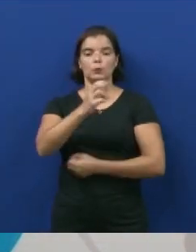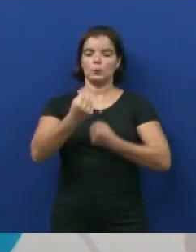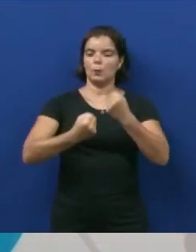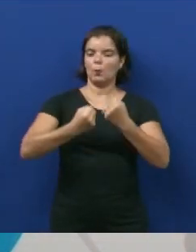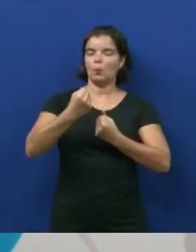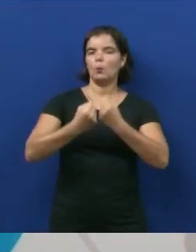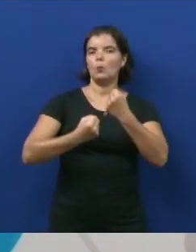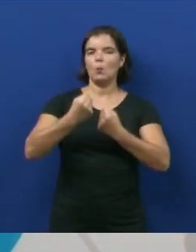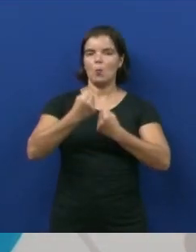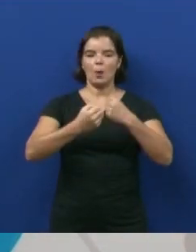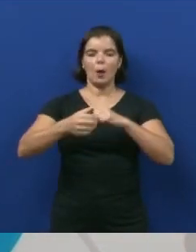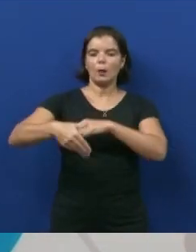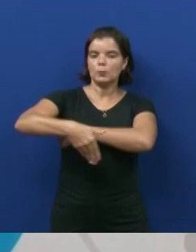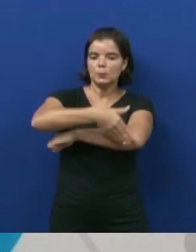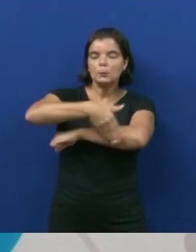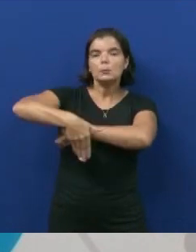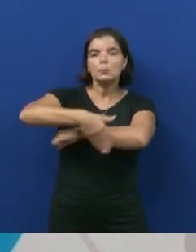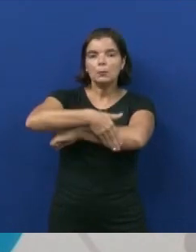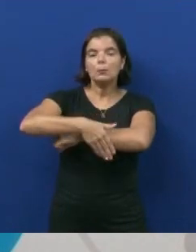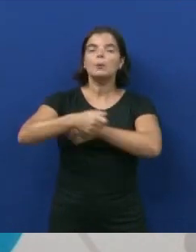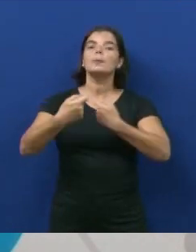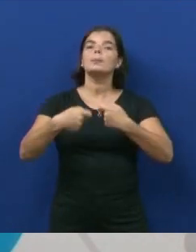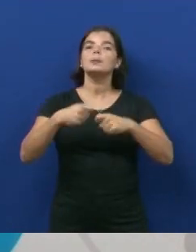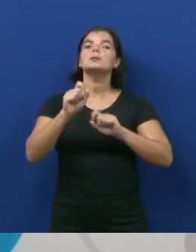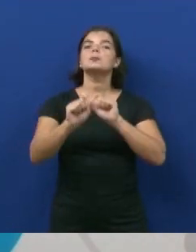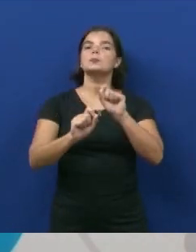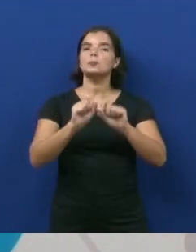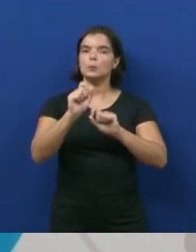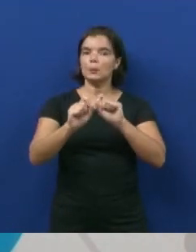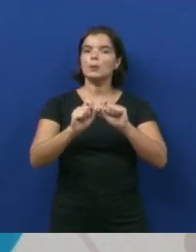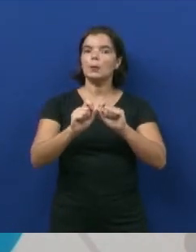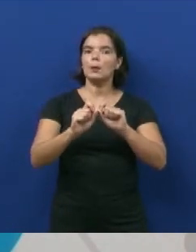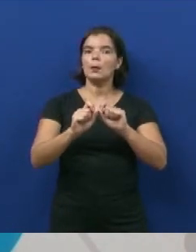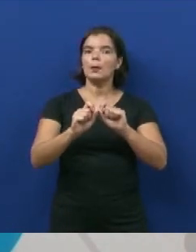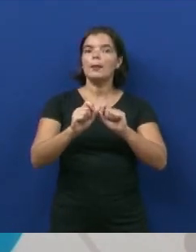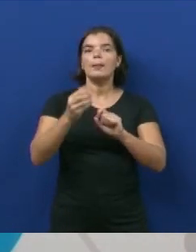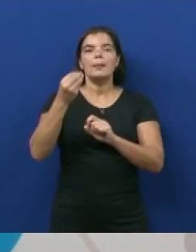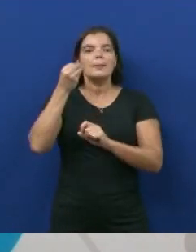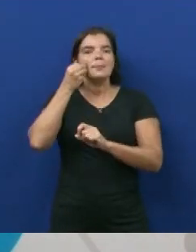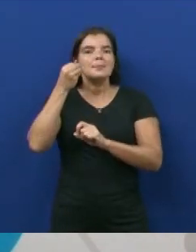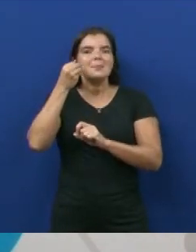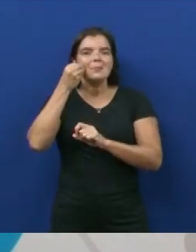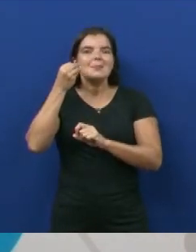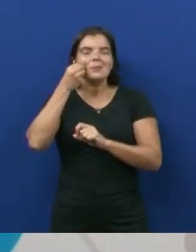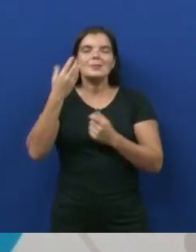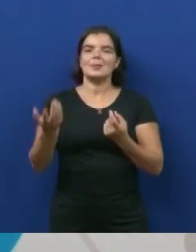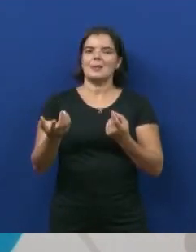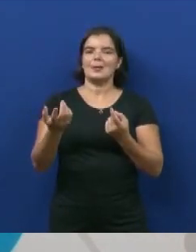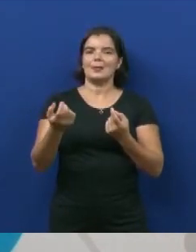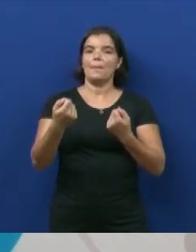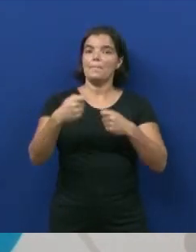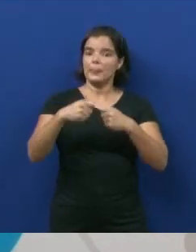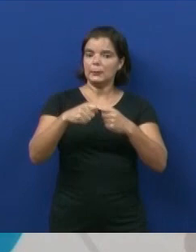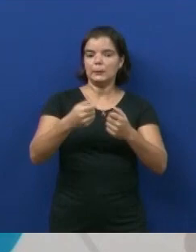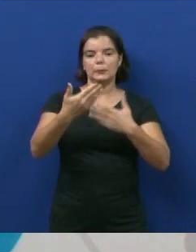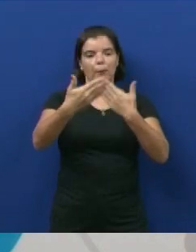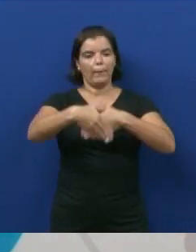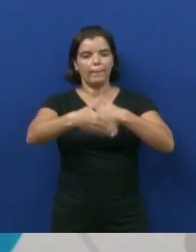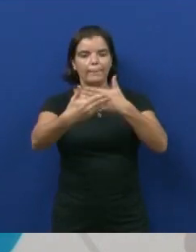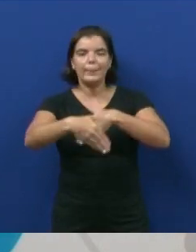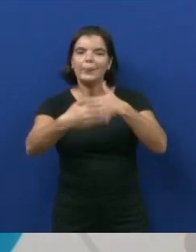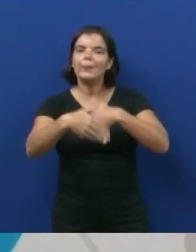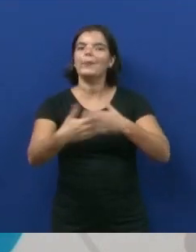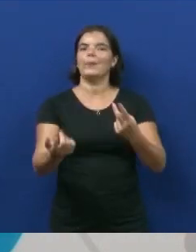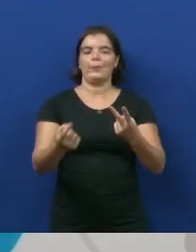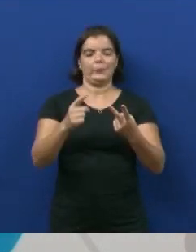veículo e transitar numa via pública, ele é necessário passar por alguns requisitos, ou seja, ele tem que ser habilitado, ele tem